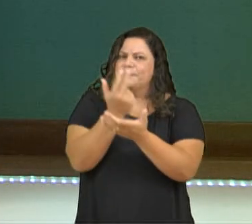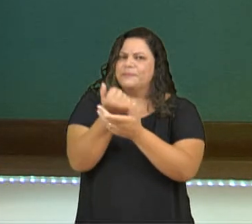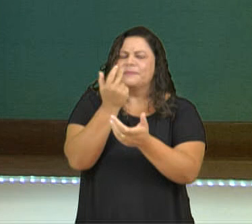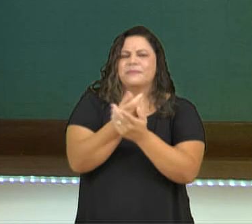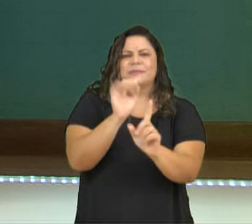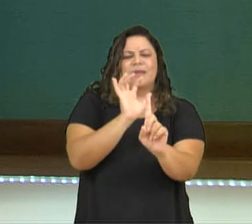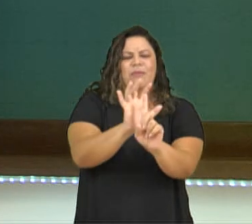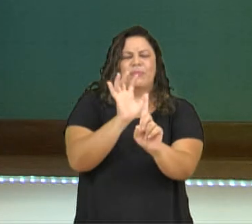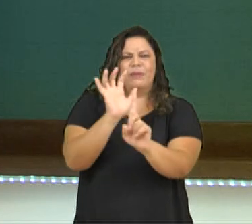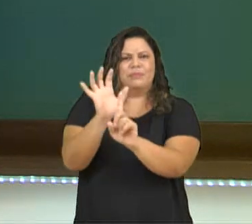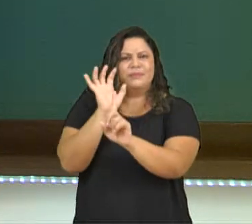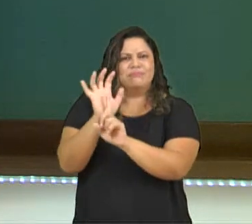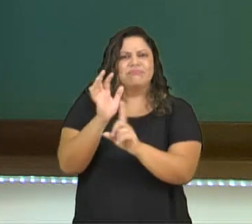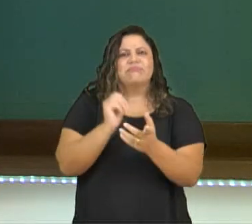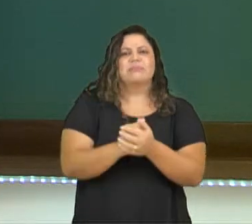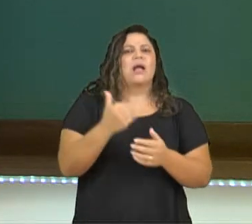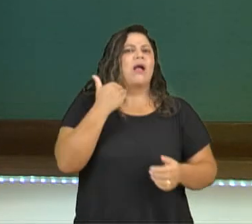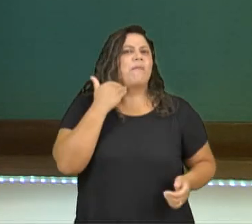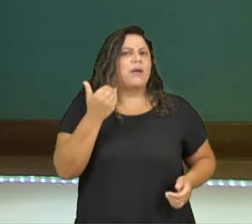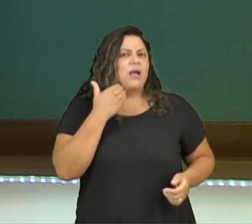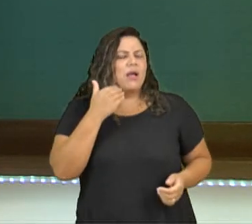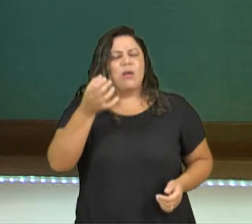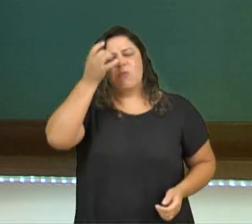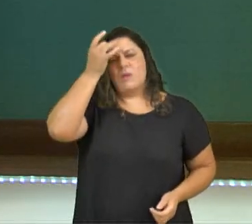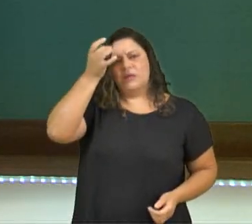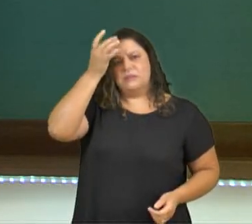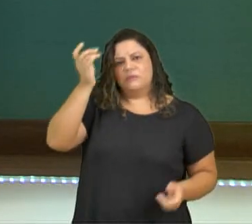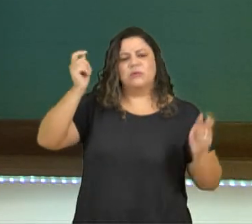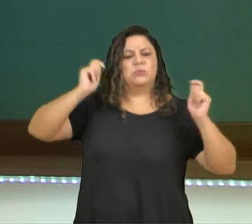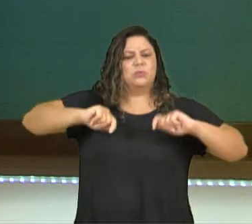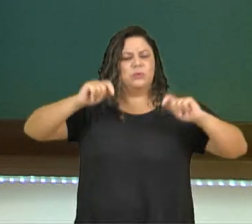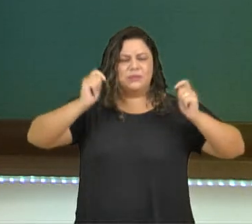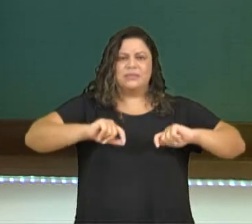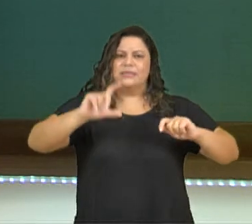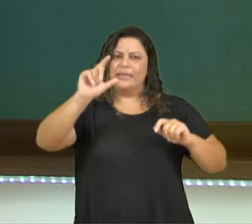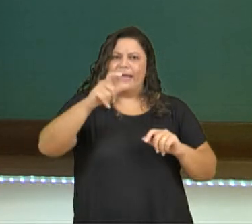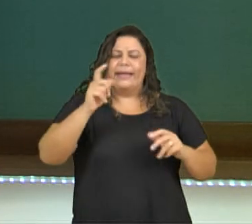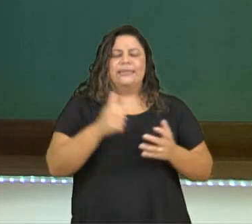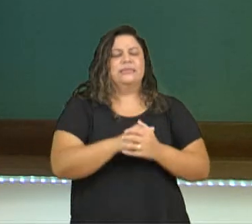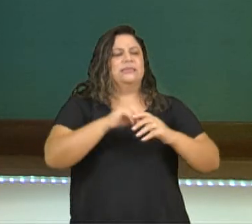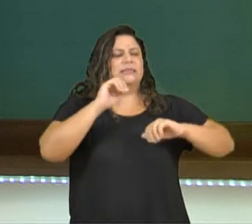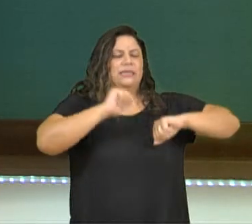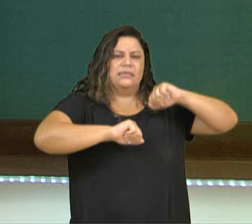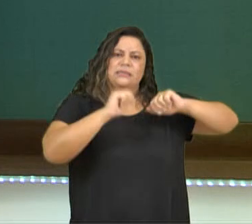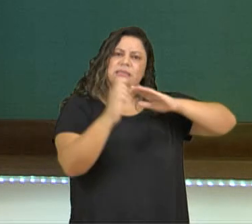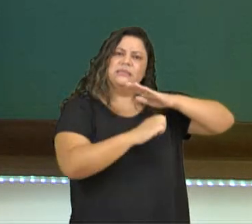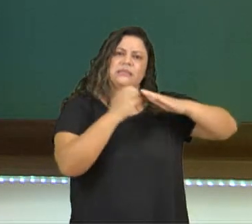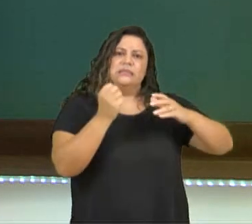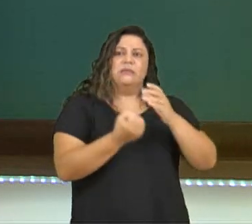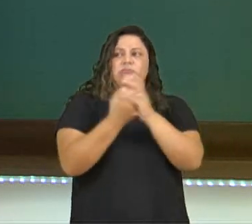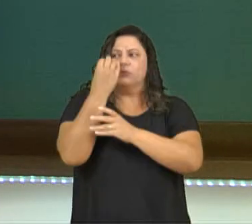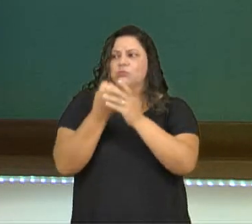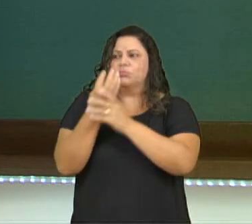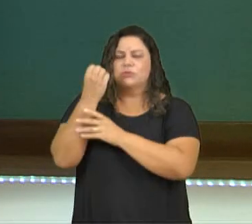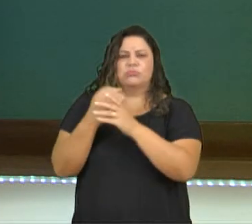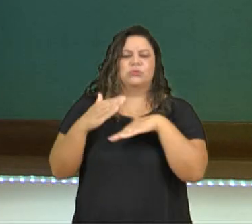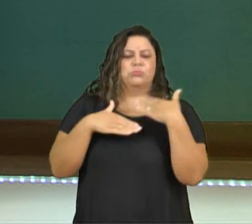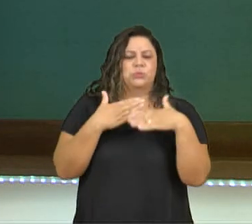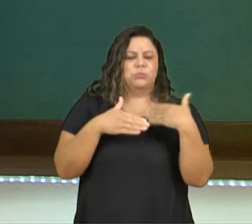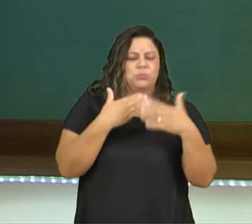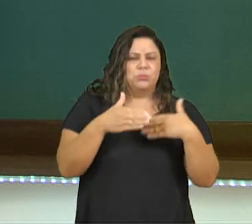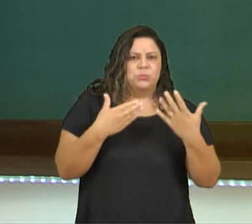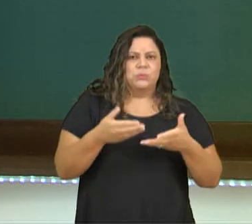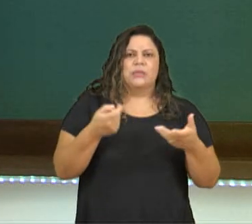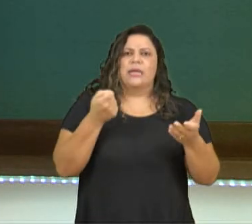mais fáceis a disponibilidade de crédito, as empresas também vão cada vez criando produtos novos que vão gerando necessidades